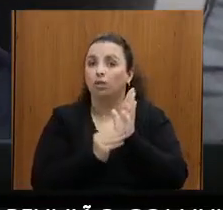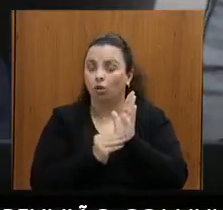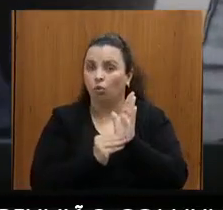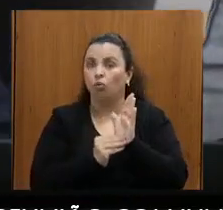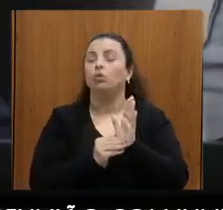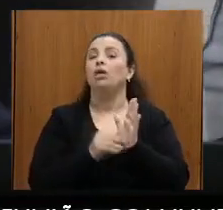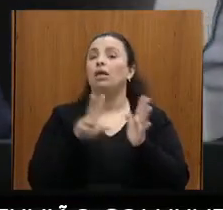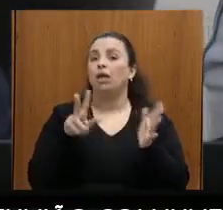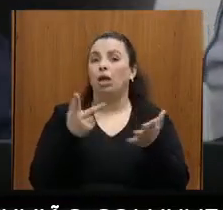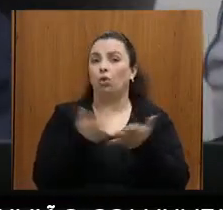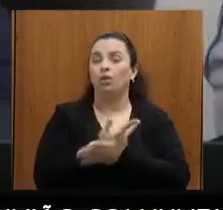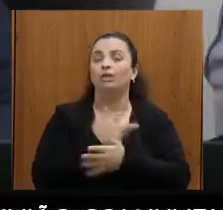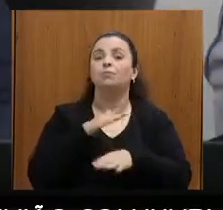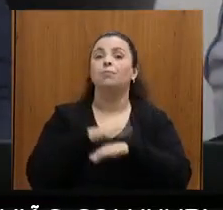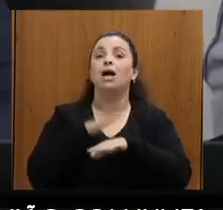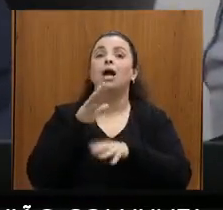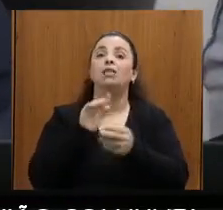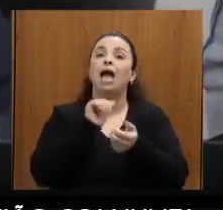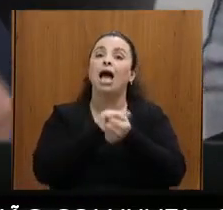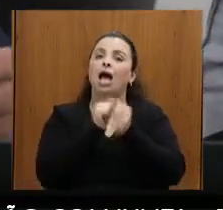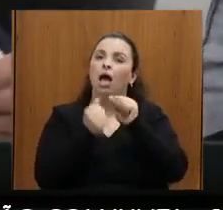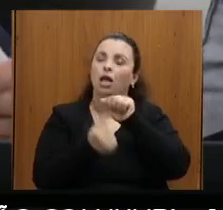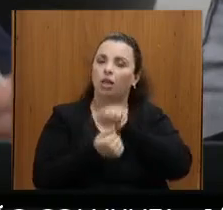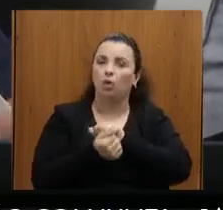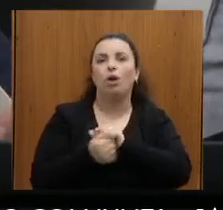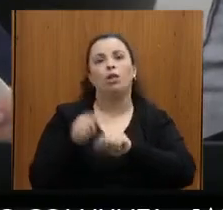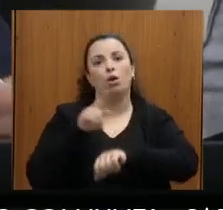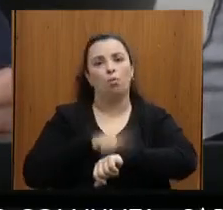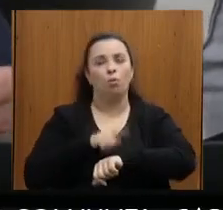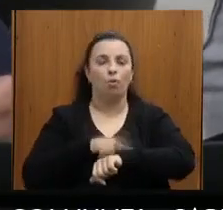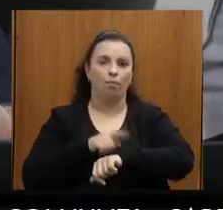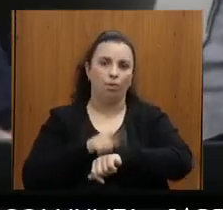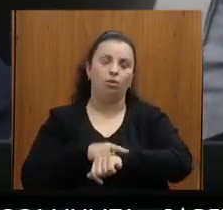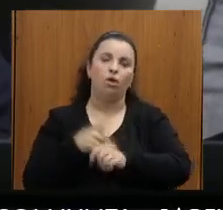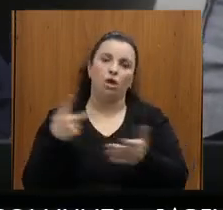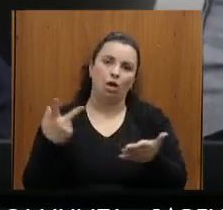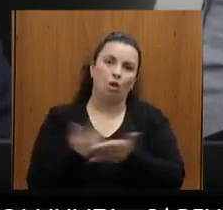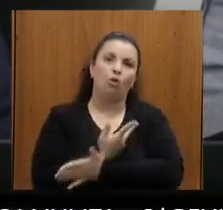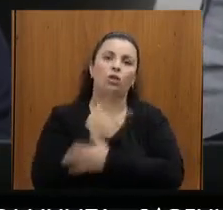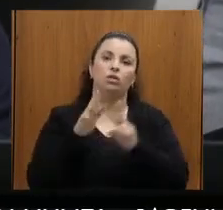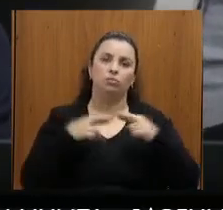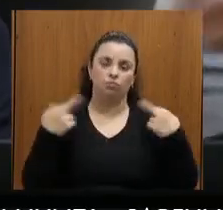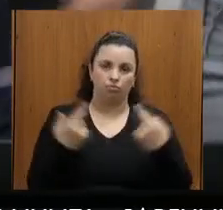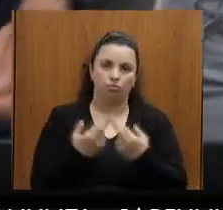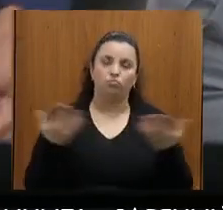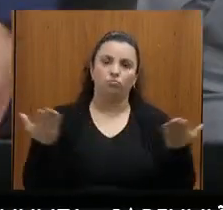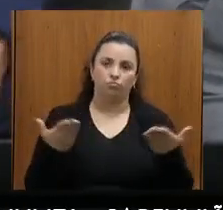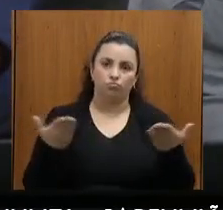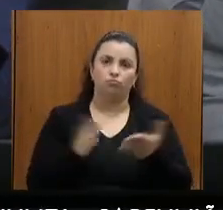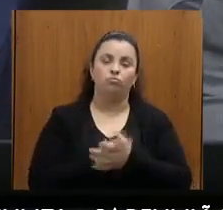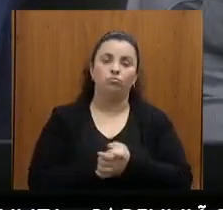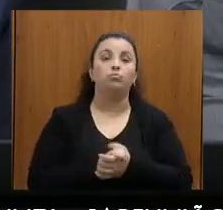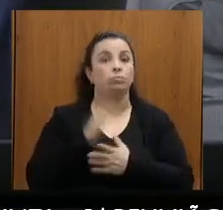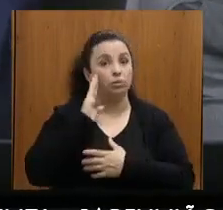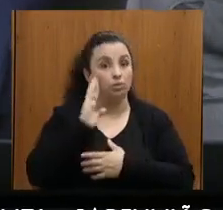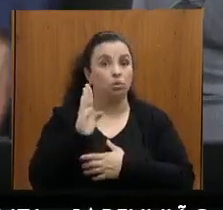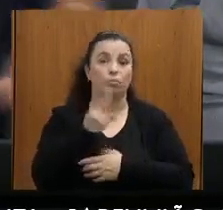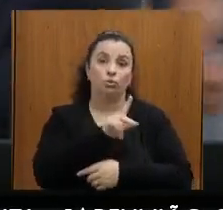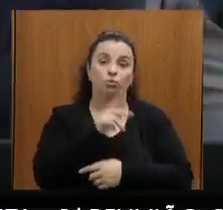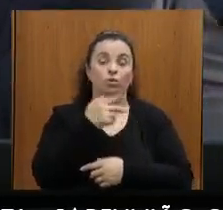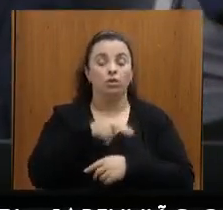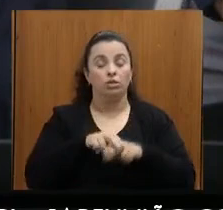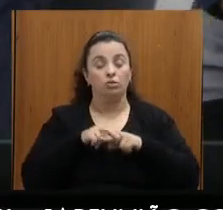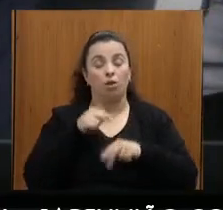forma mais adequada ao momento que essa reunião se realiza, inclusive por parte dessa presidência.